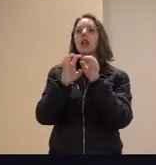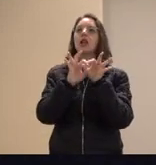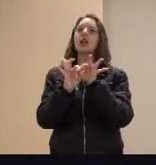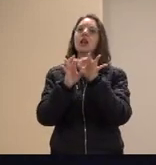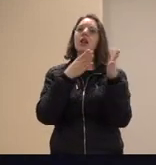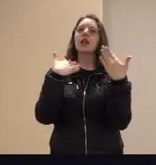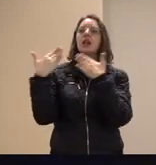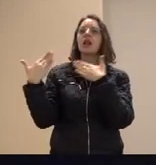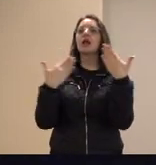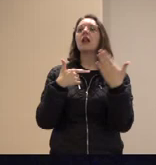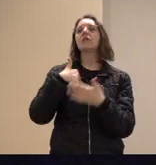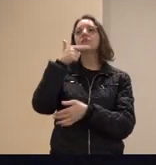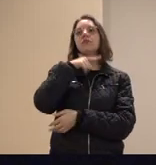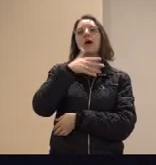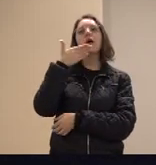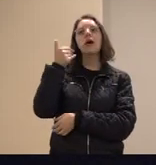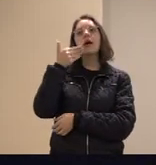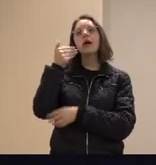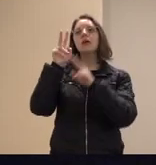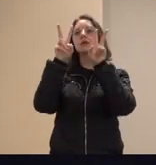também, da importância, né,